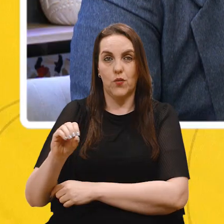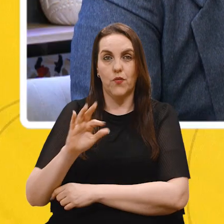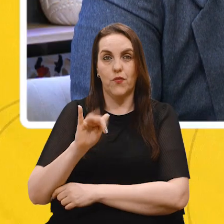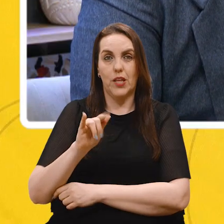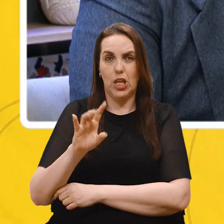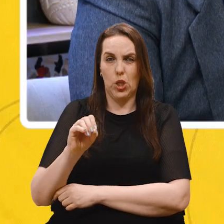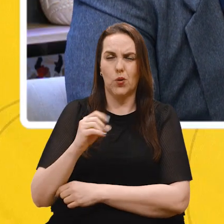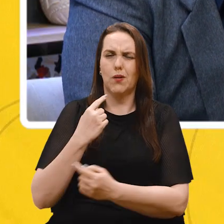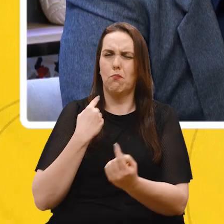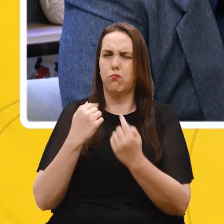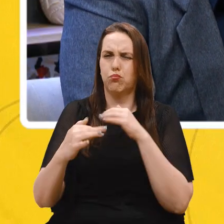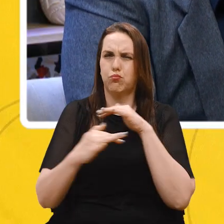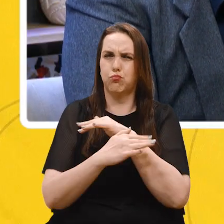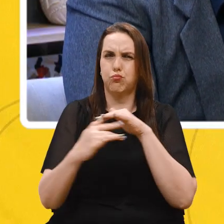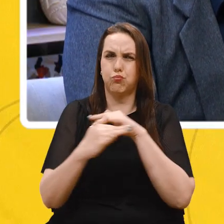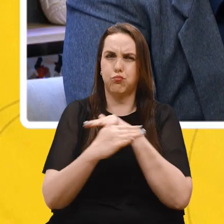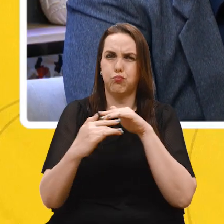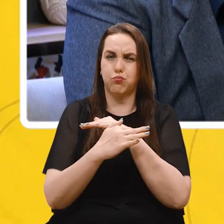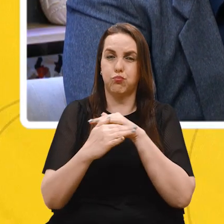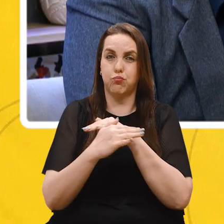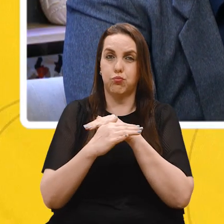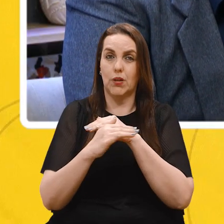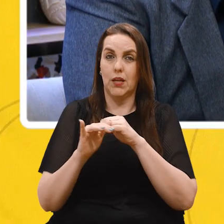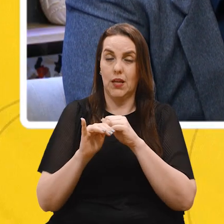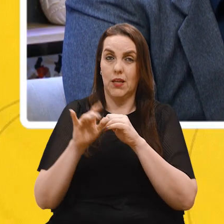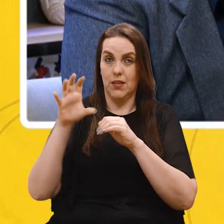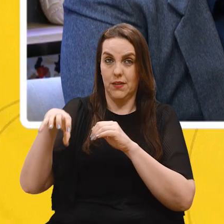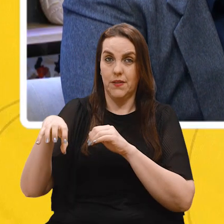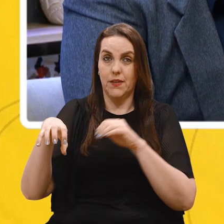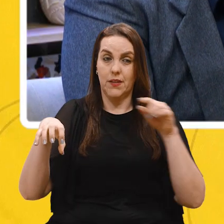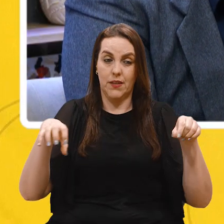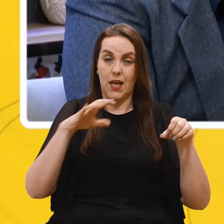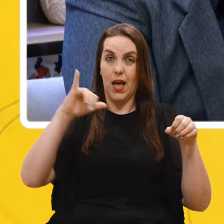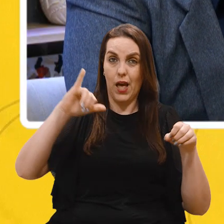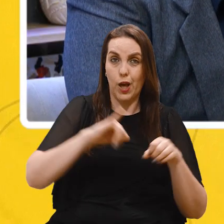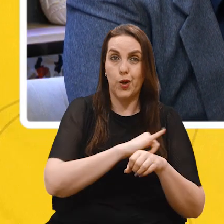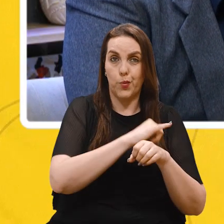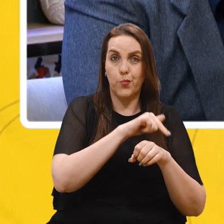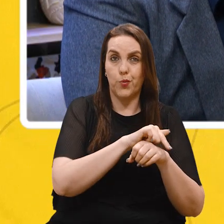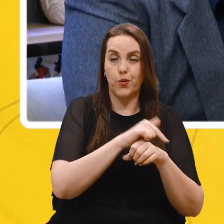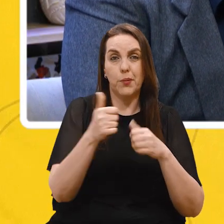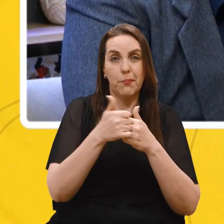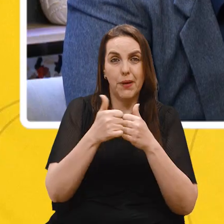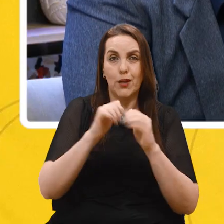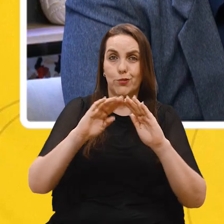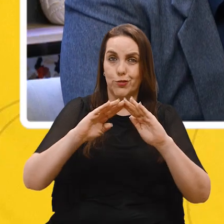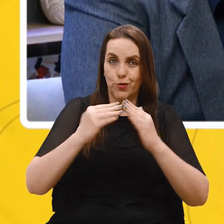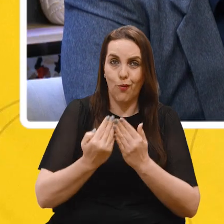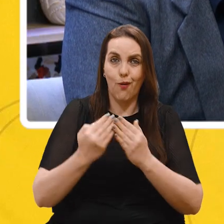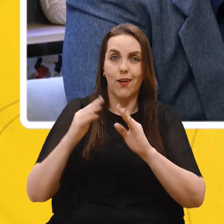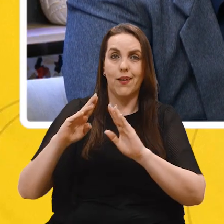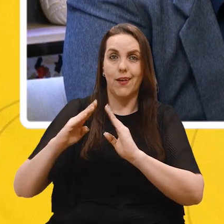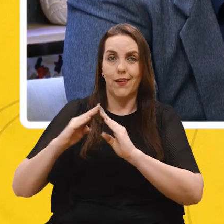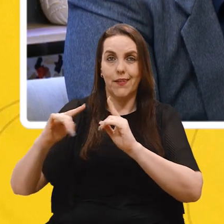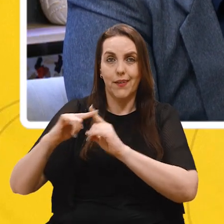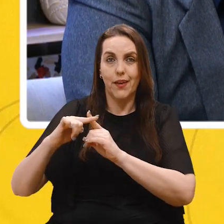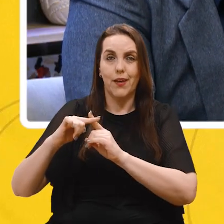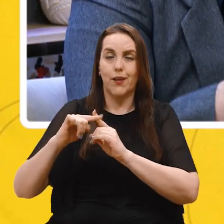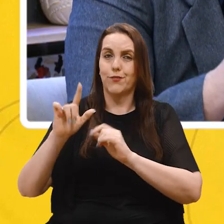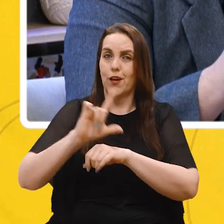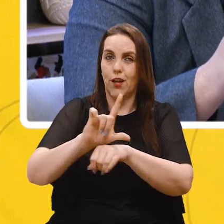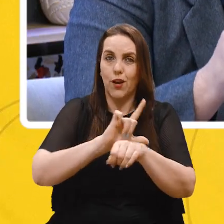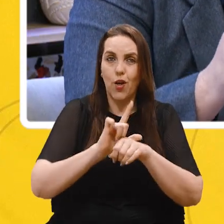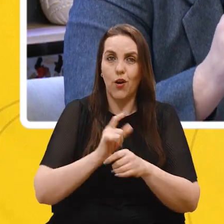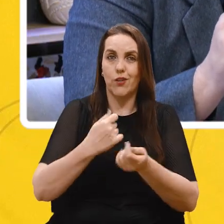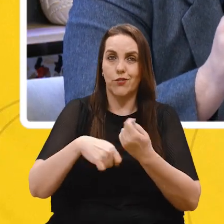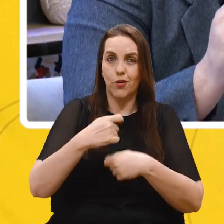intensa circulação que faz ligação com o aeroporto da cidade, tem proximidade com escolas, com igreja, com estabelecimentos comerciais. Inclusive,